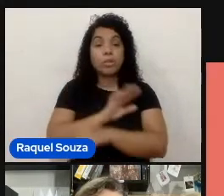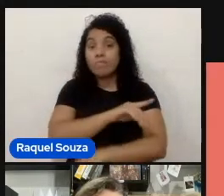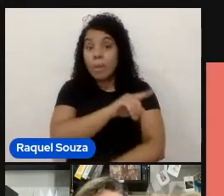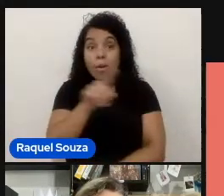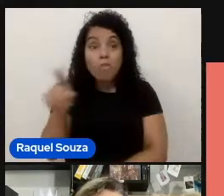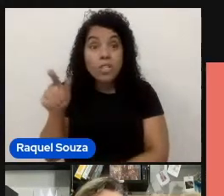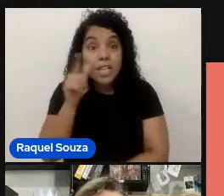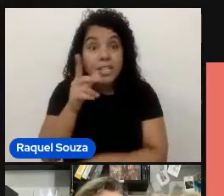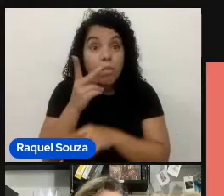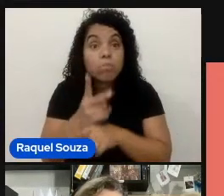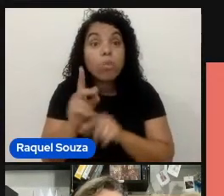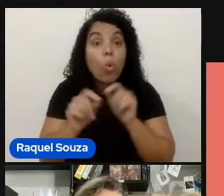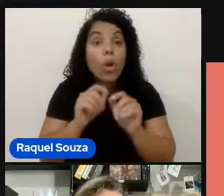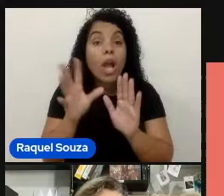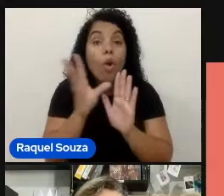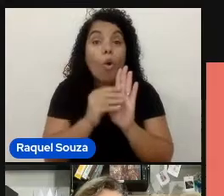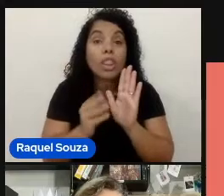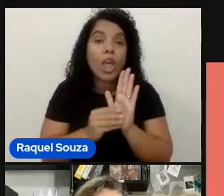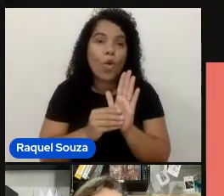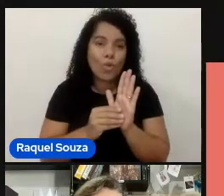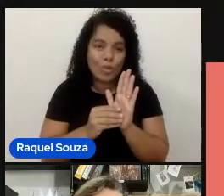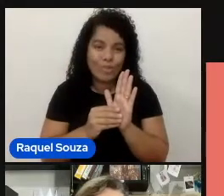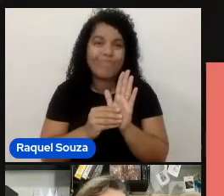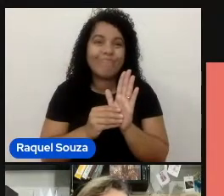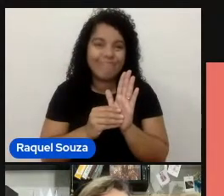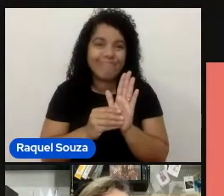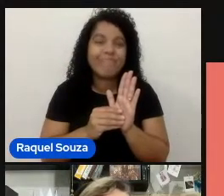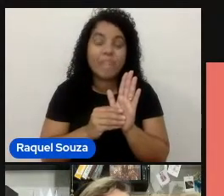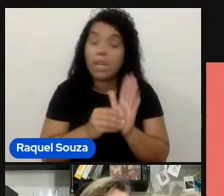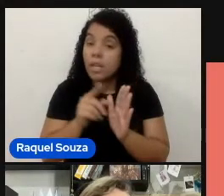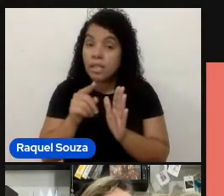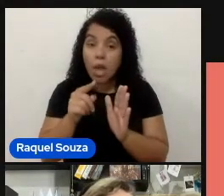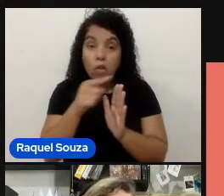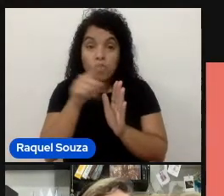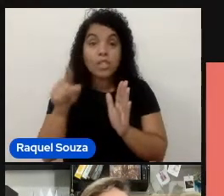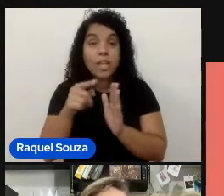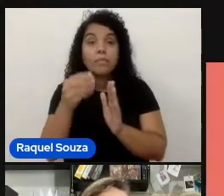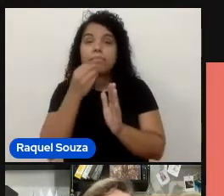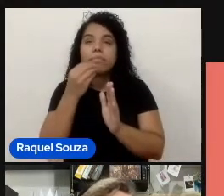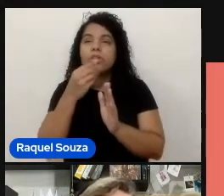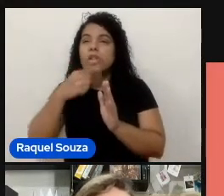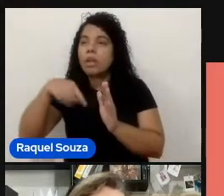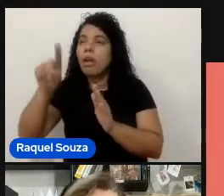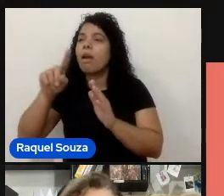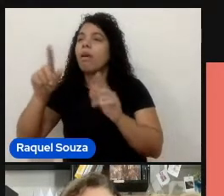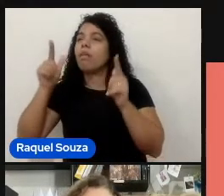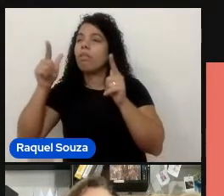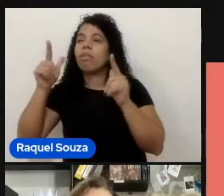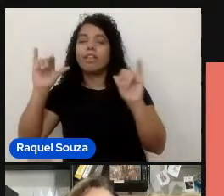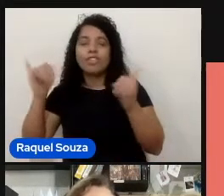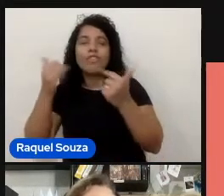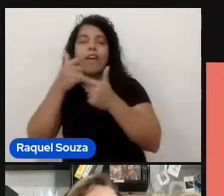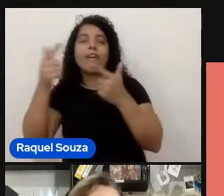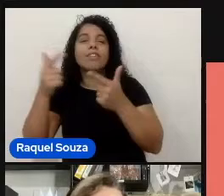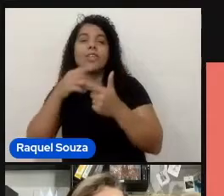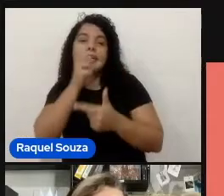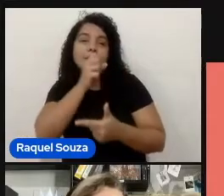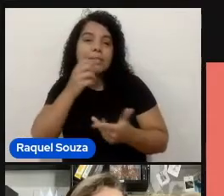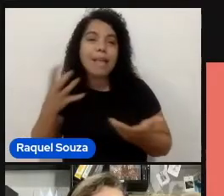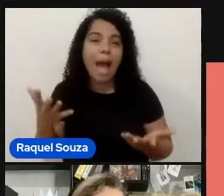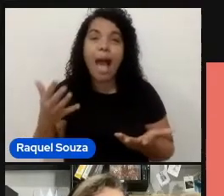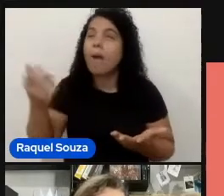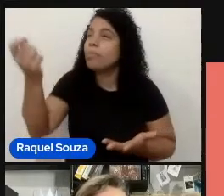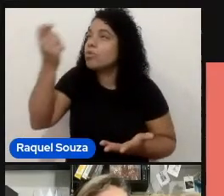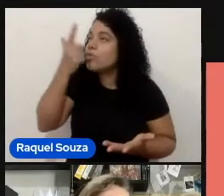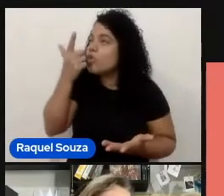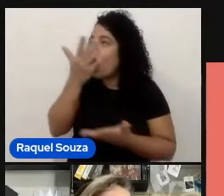buscando conteúdo, isso é muito importante. Ao invés de vocês estarem se divertindo em algum lugar num sábado de sol, não